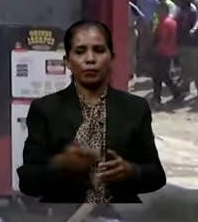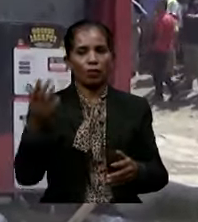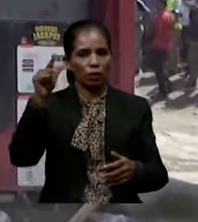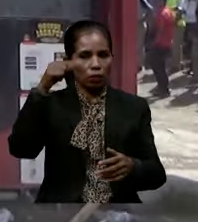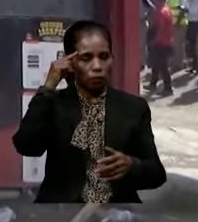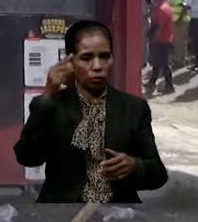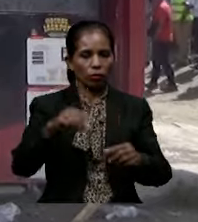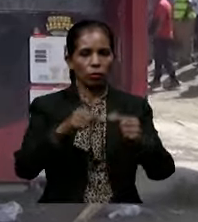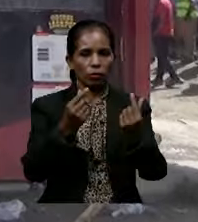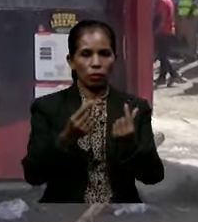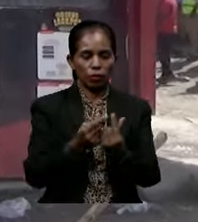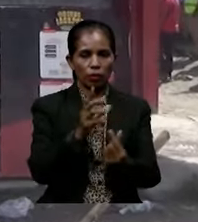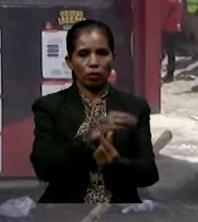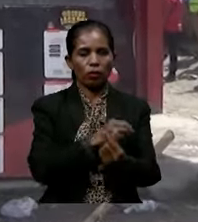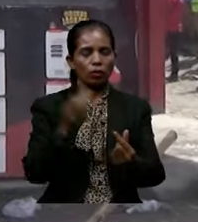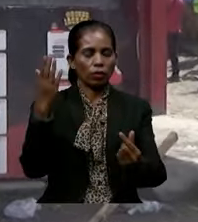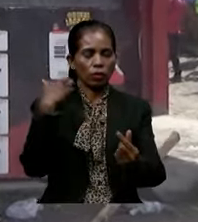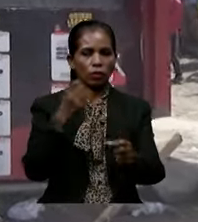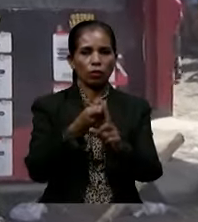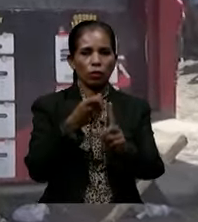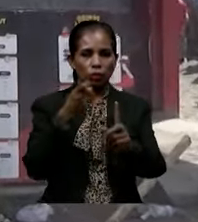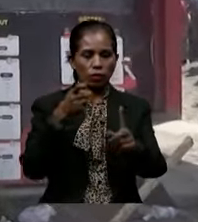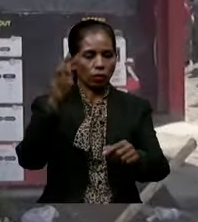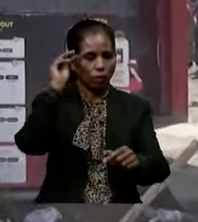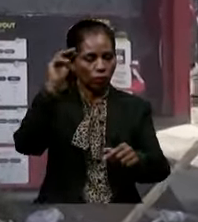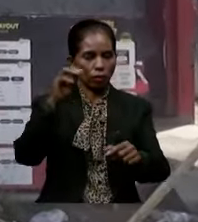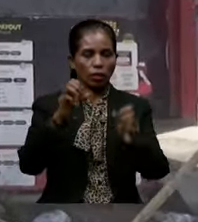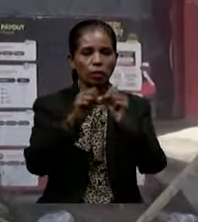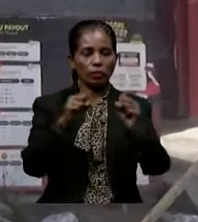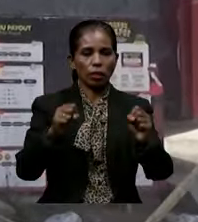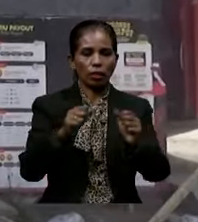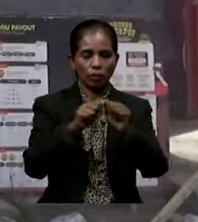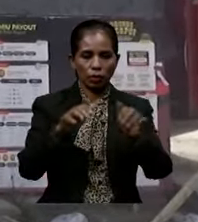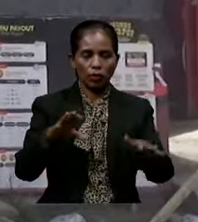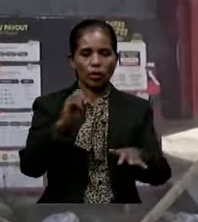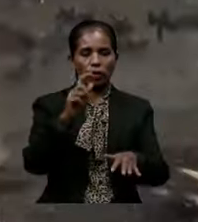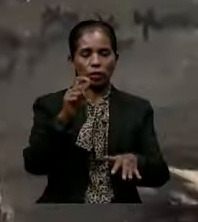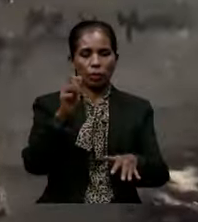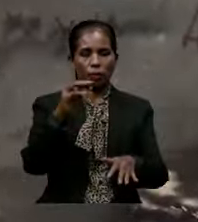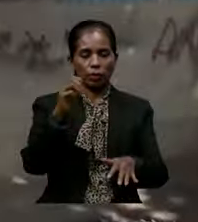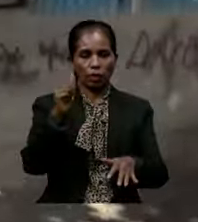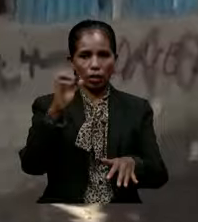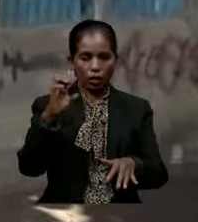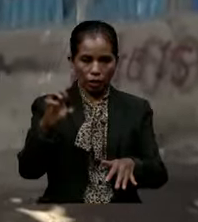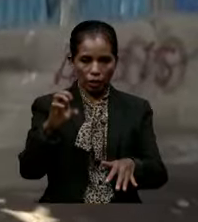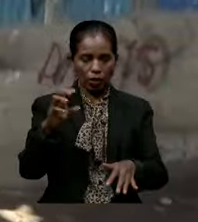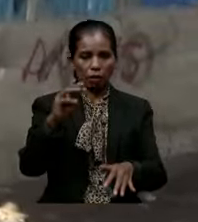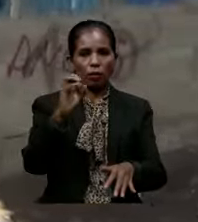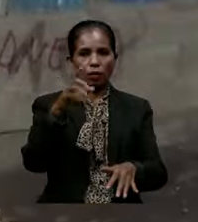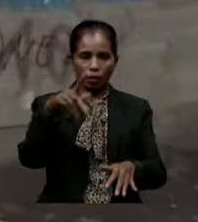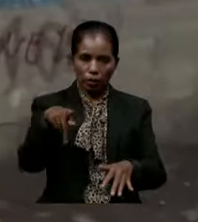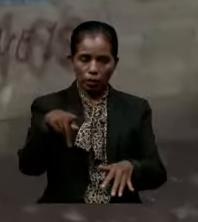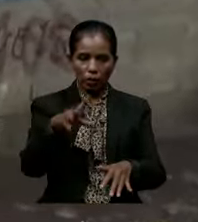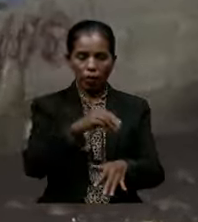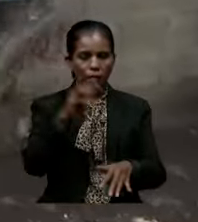governo formou uma equipa conjunta, né, composto por Ministério da Administração Estatal, Ministério de Obras Públicas, Terras e